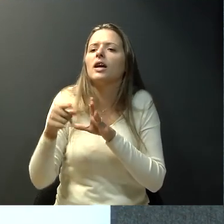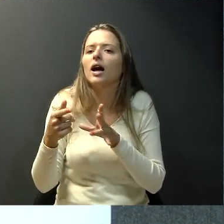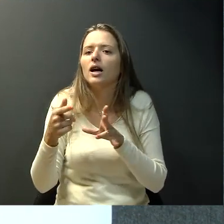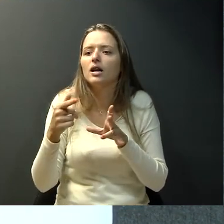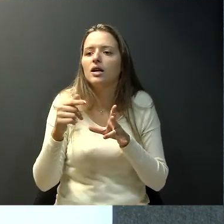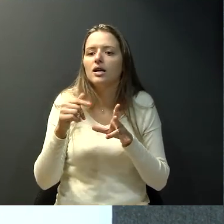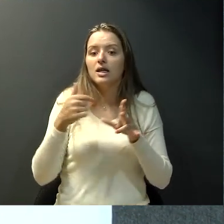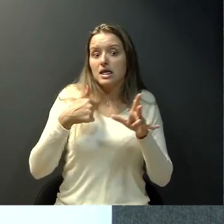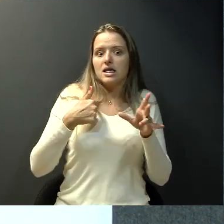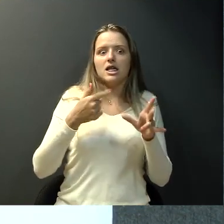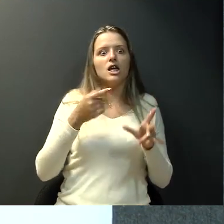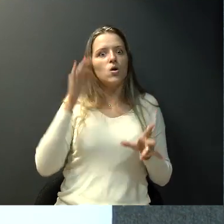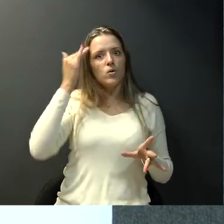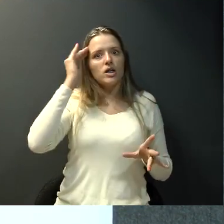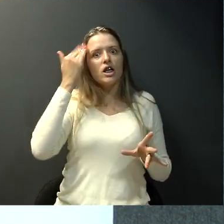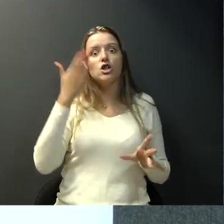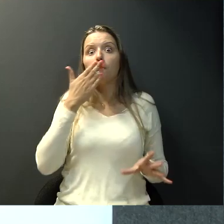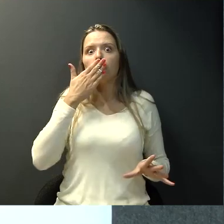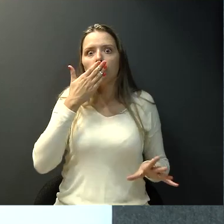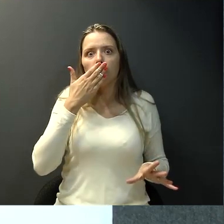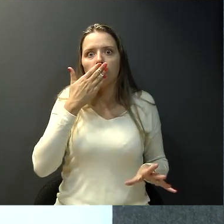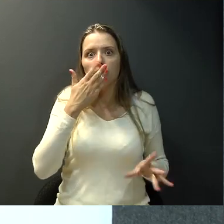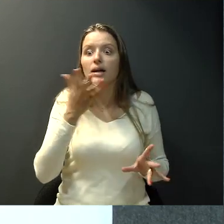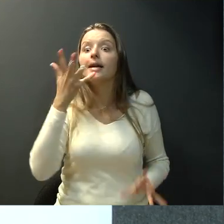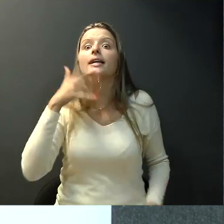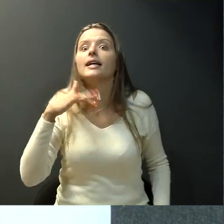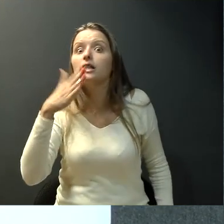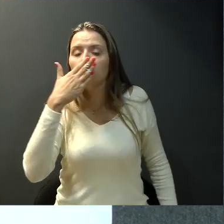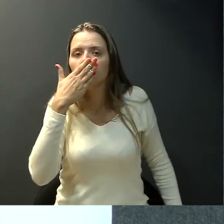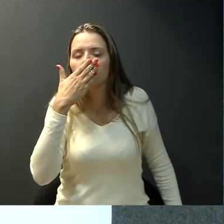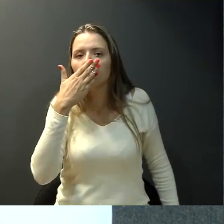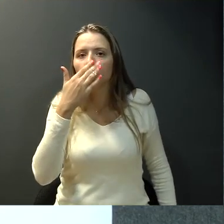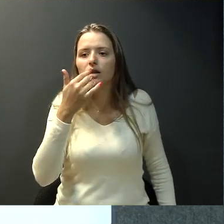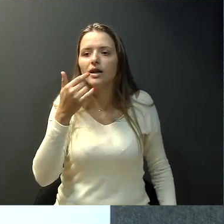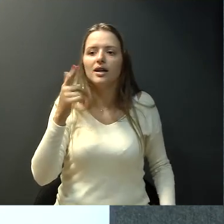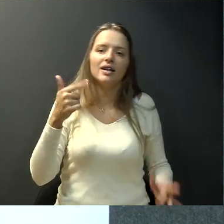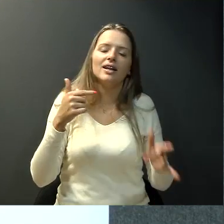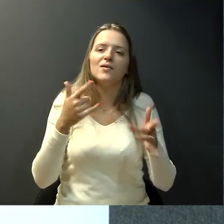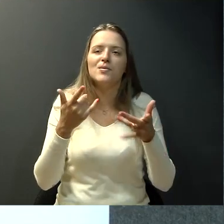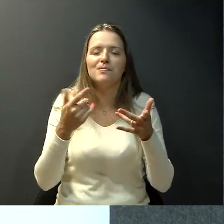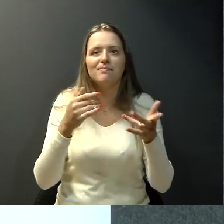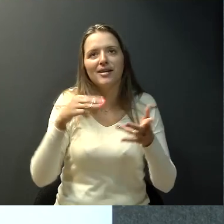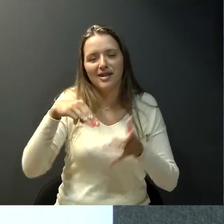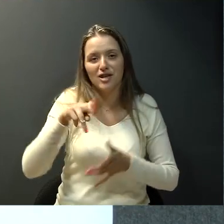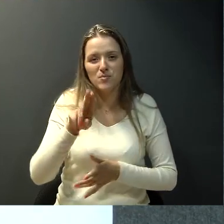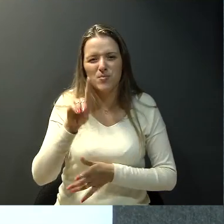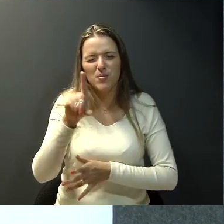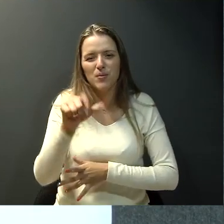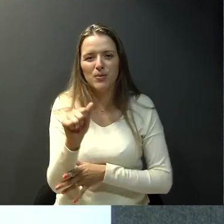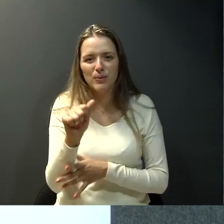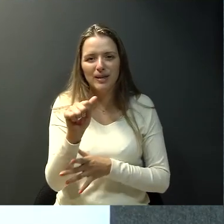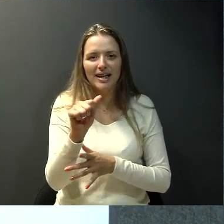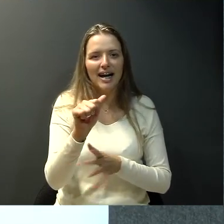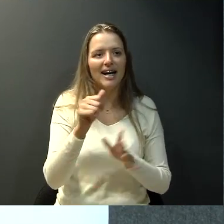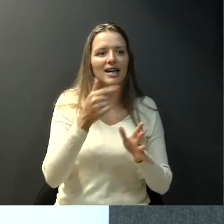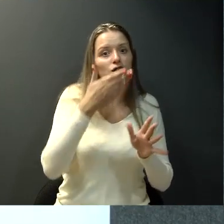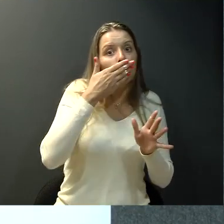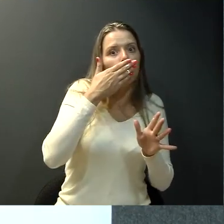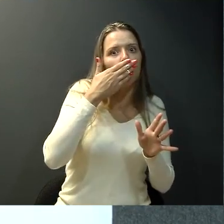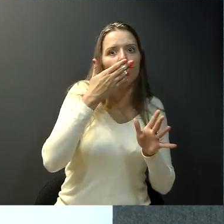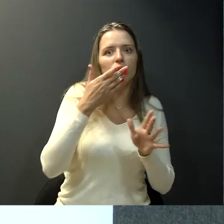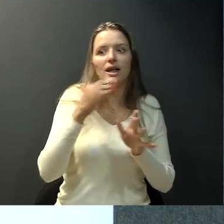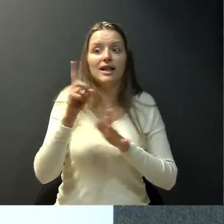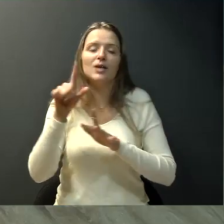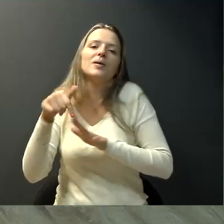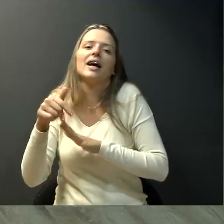falando mudo, era das crianças muda, em vez era da planta, sabe? Mas de tanto que tu ouvia aquilo, foi uma coisa até